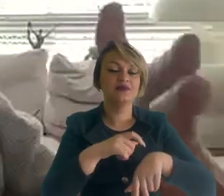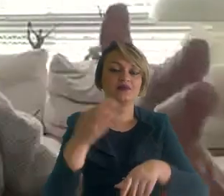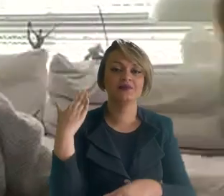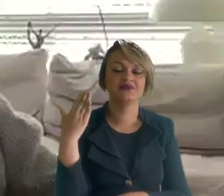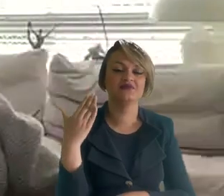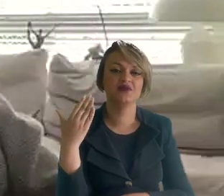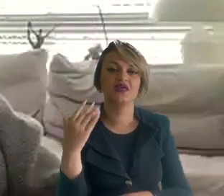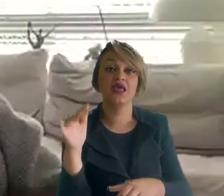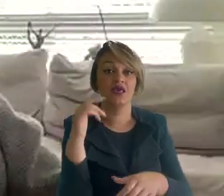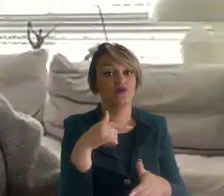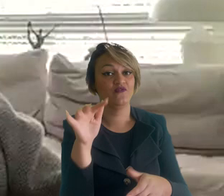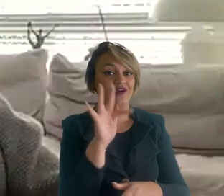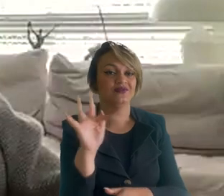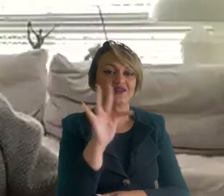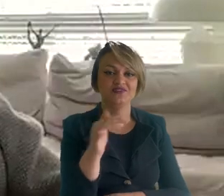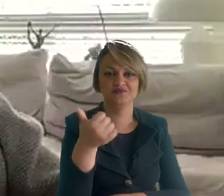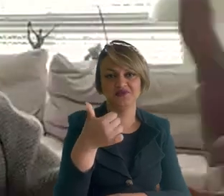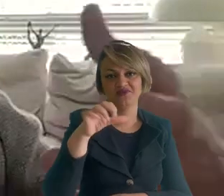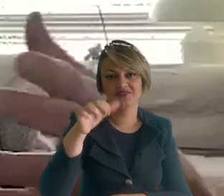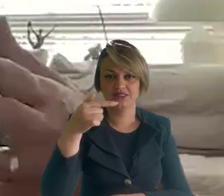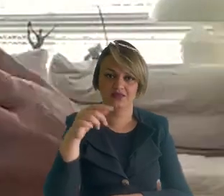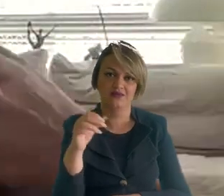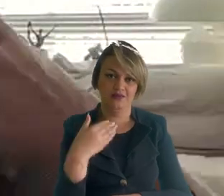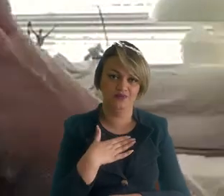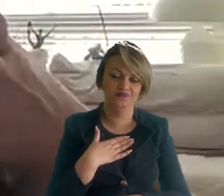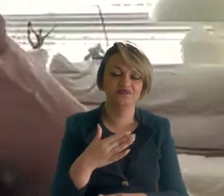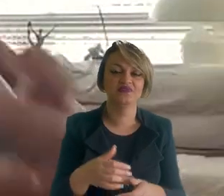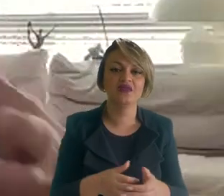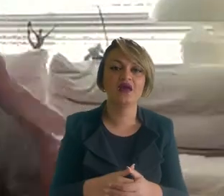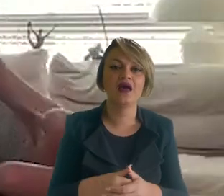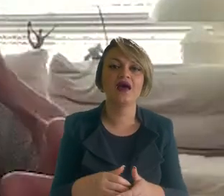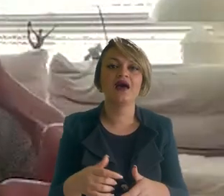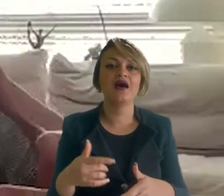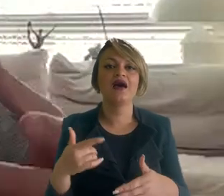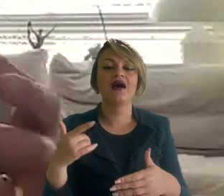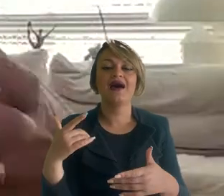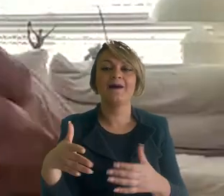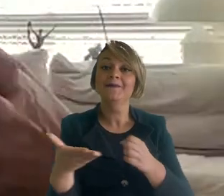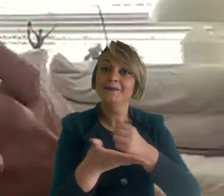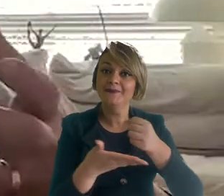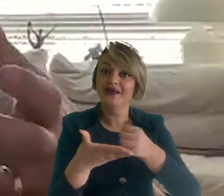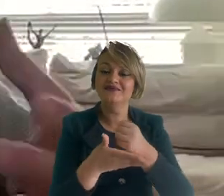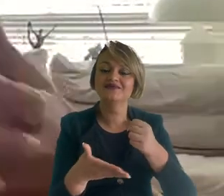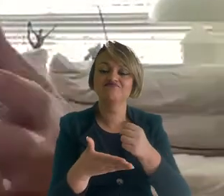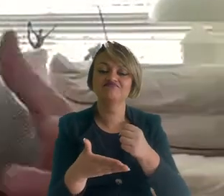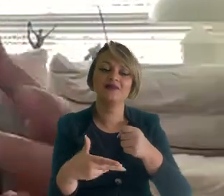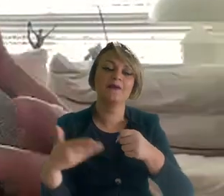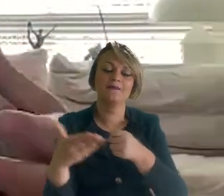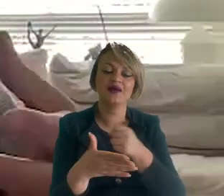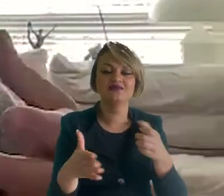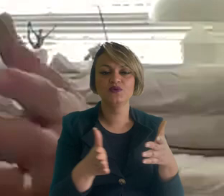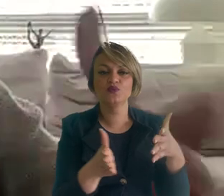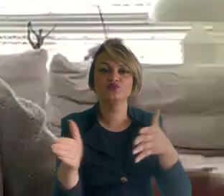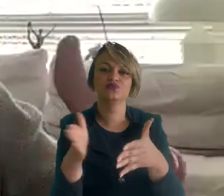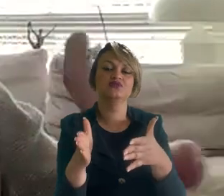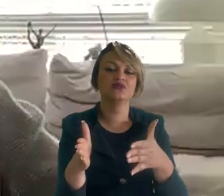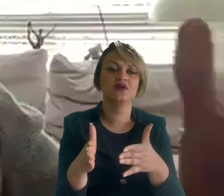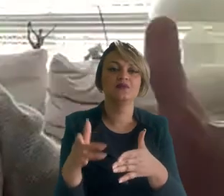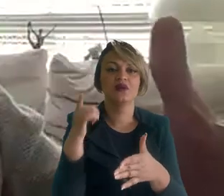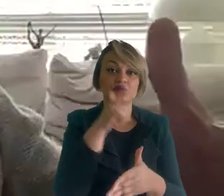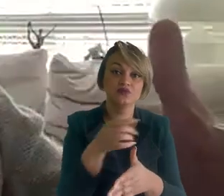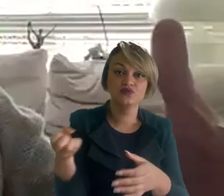eu fiz faculdade nos anos 70 a barra que nos conduzia para